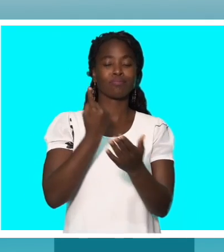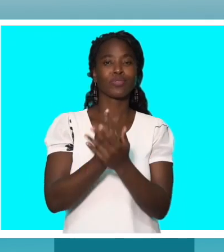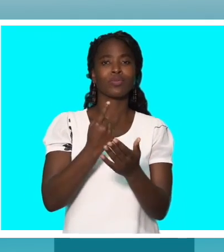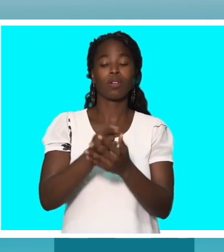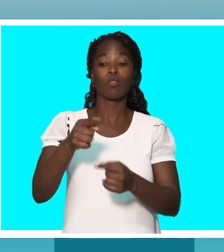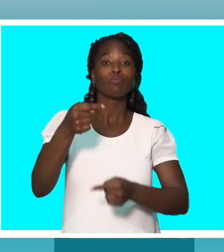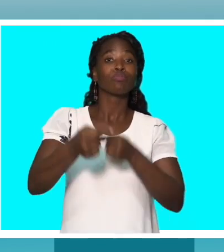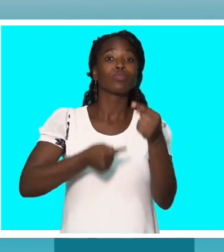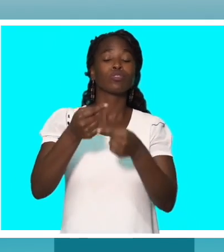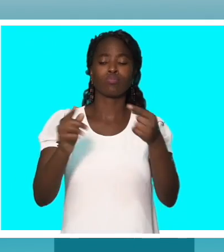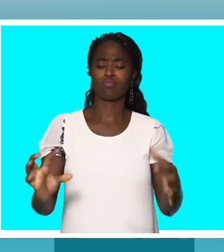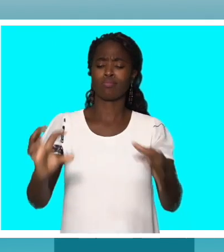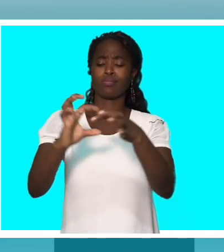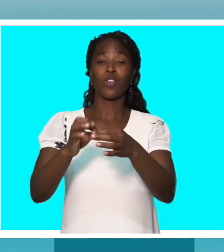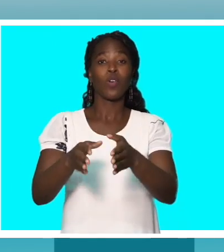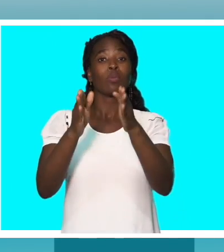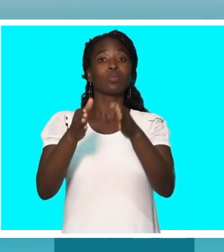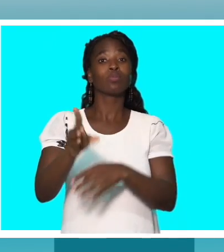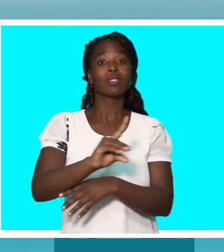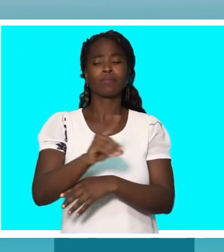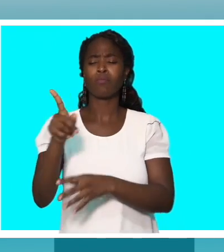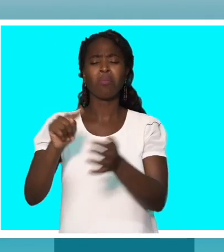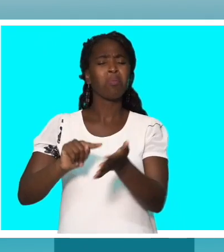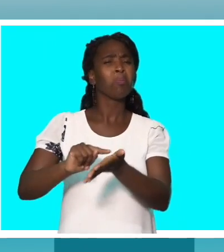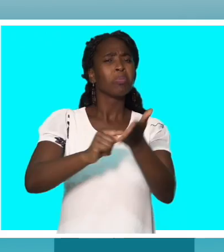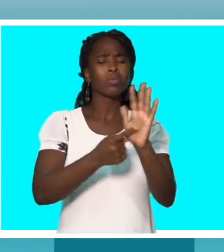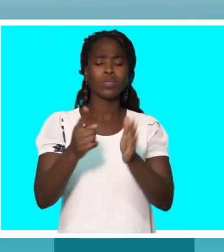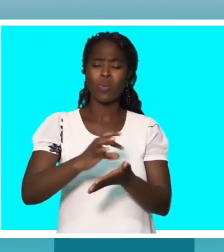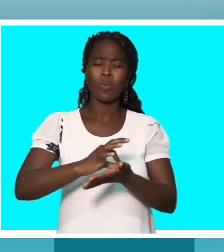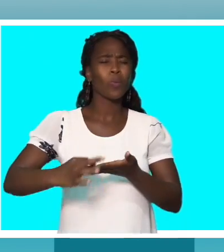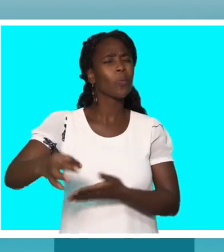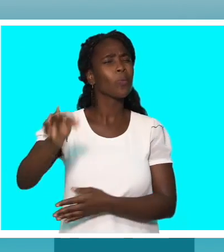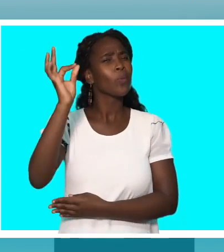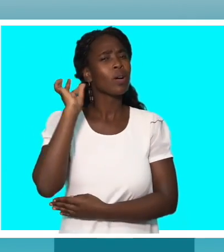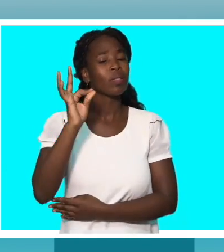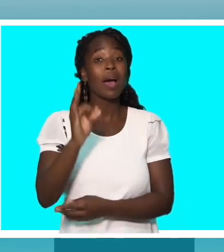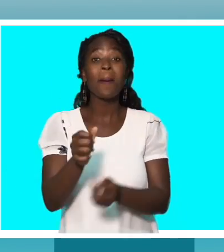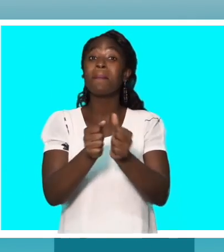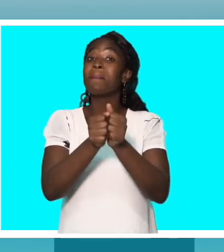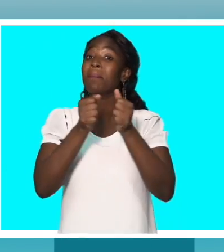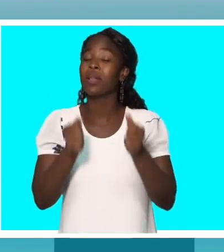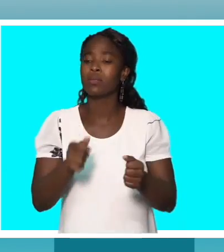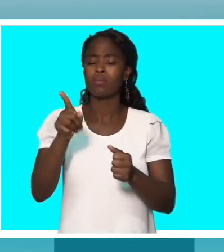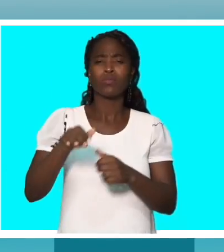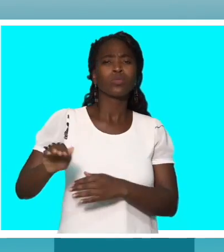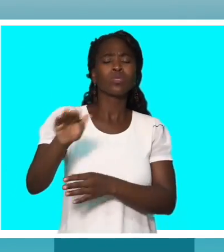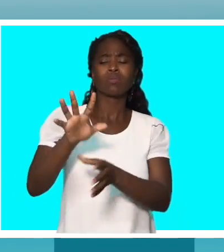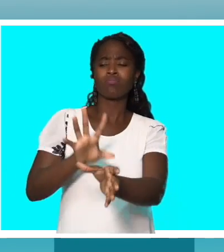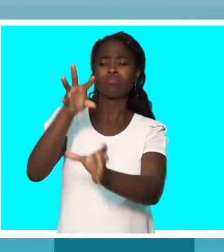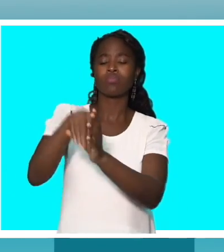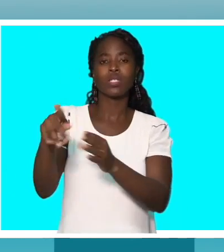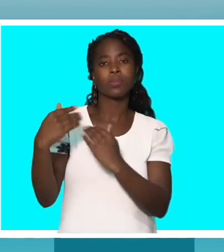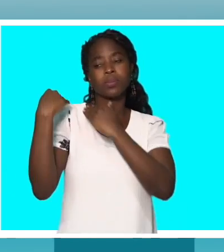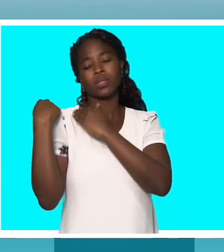fundamental do projeto é integrar as pessoas com deficiência, destacando as suas qualidades e não enquadrá-las como